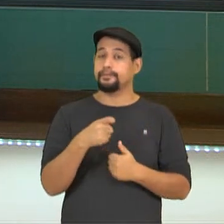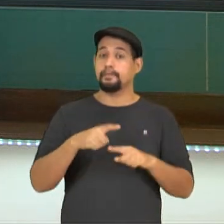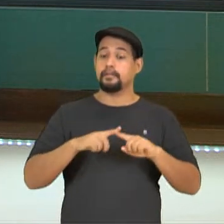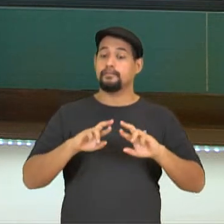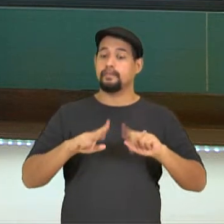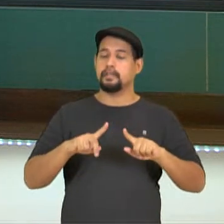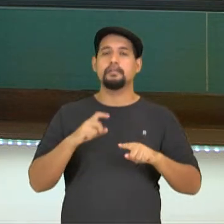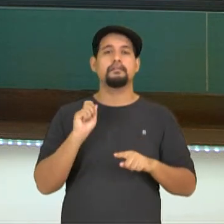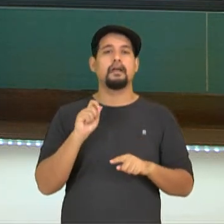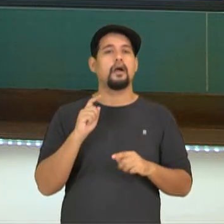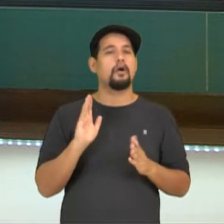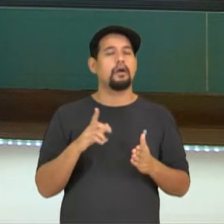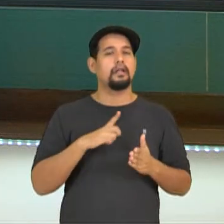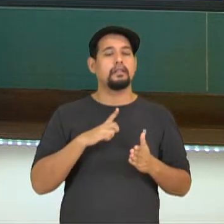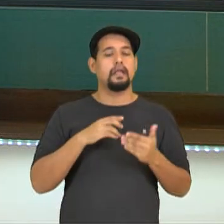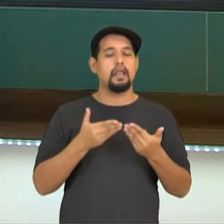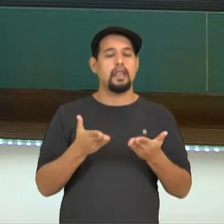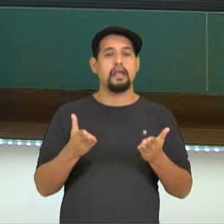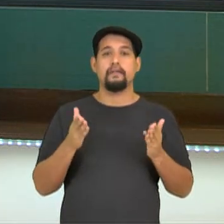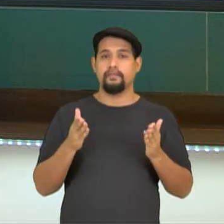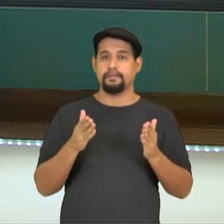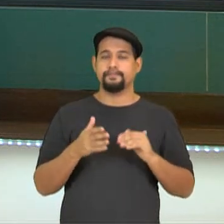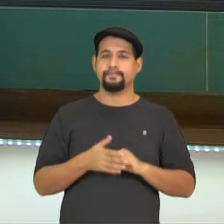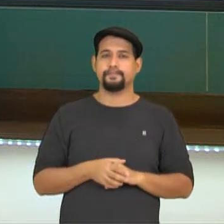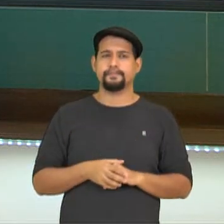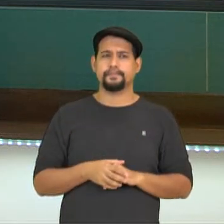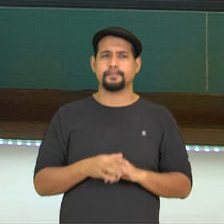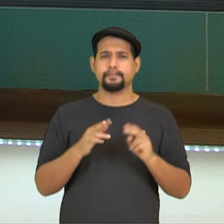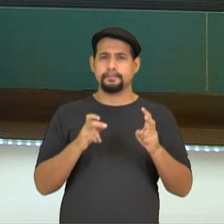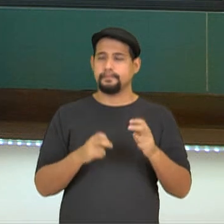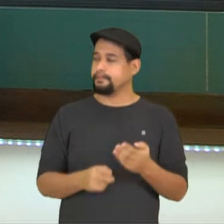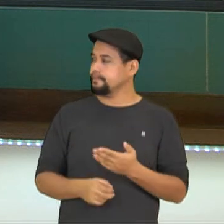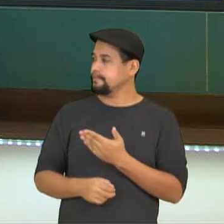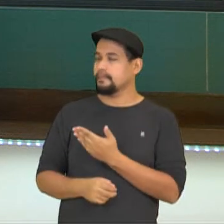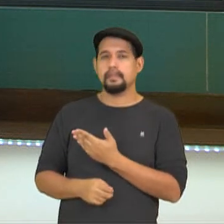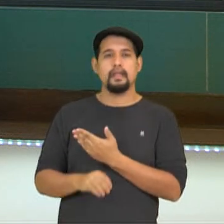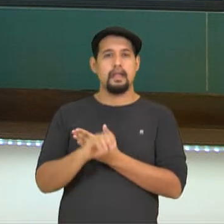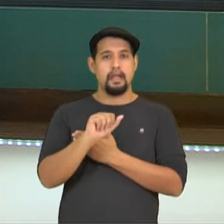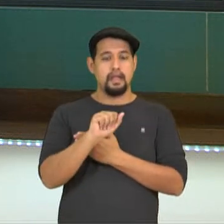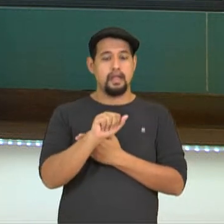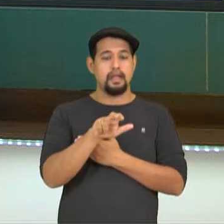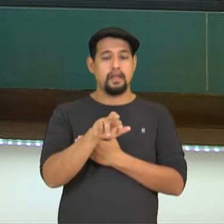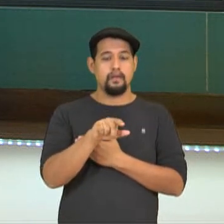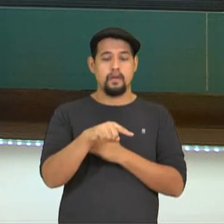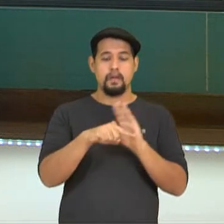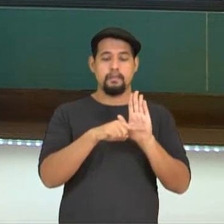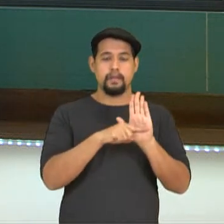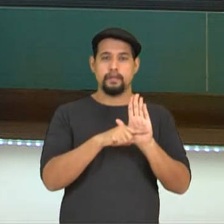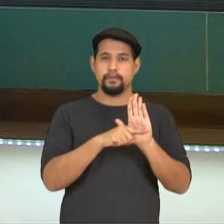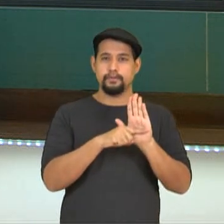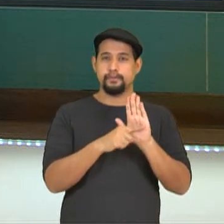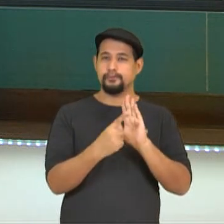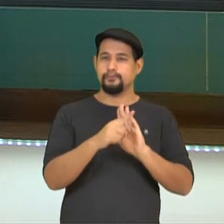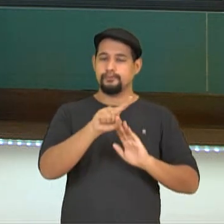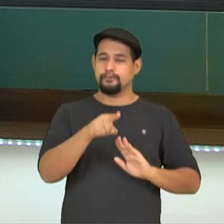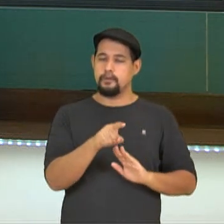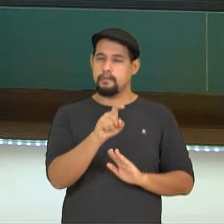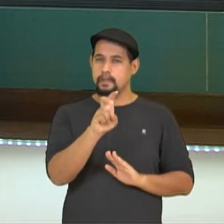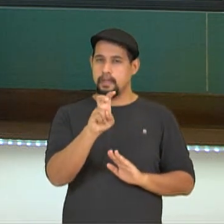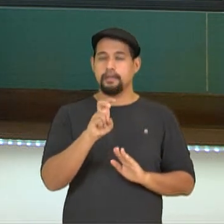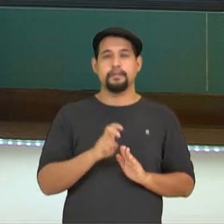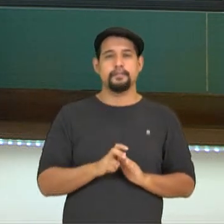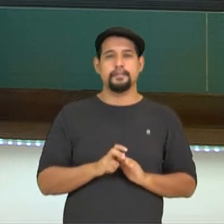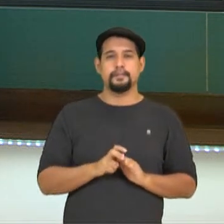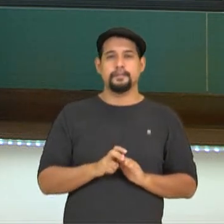que agora ela tem a concavidade aberta para baixo. Olha só, com a igual a menos 1/2, né? A parábola fechou um pouco,